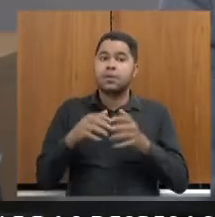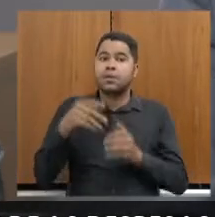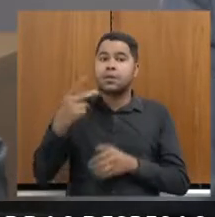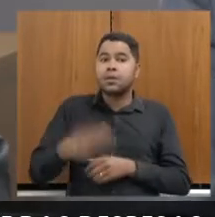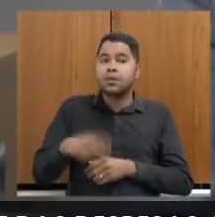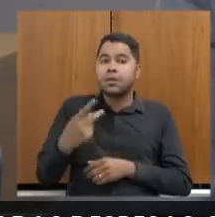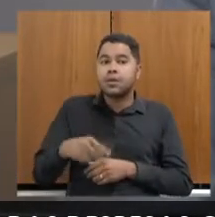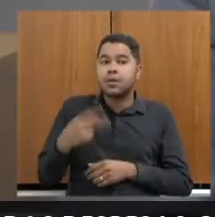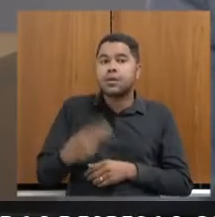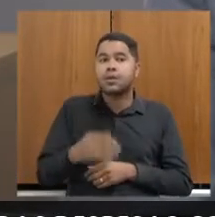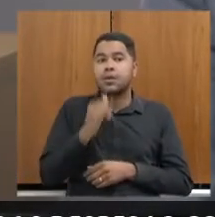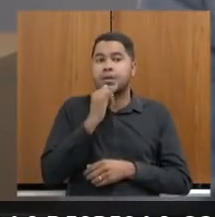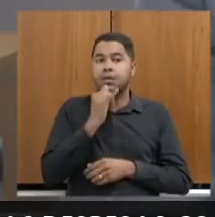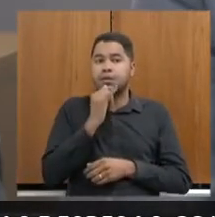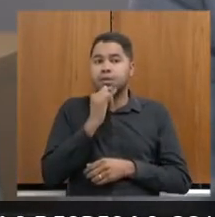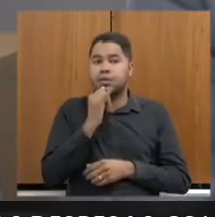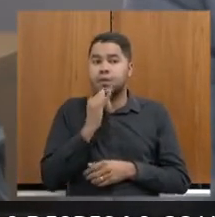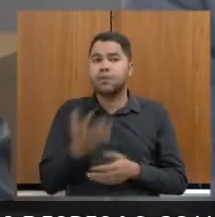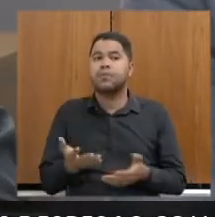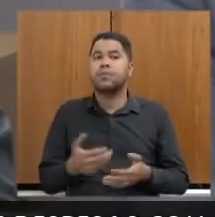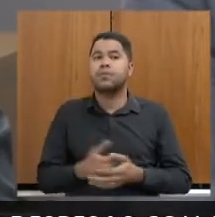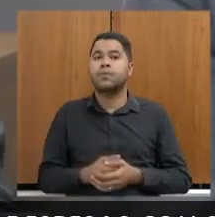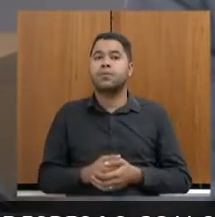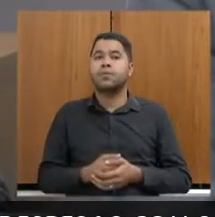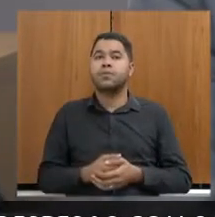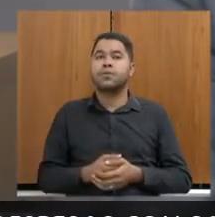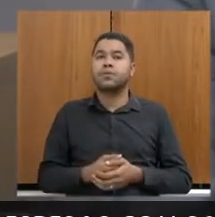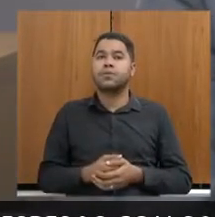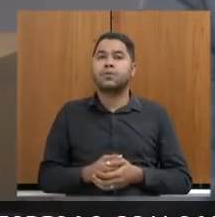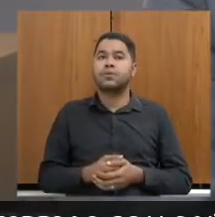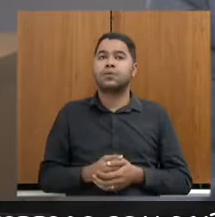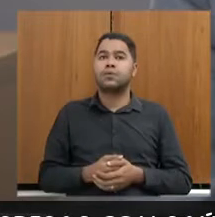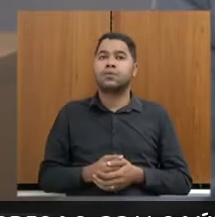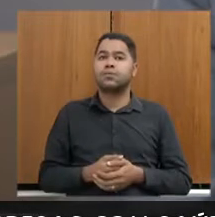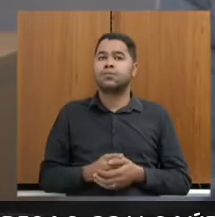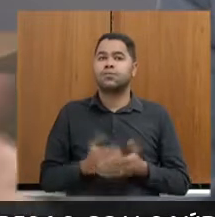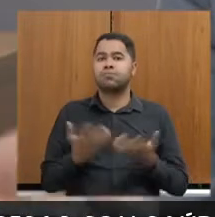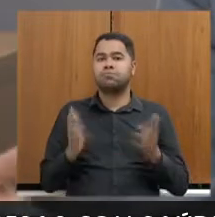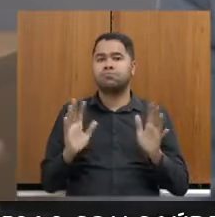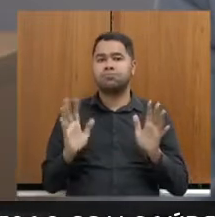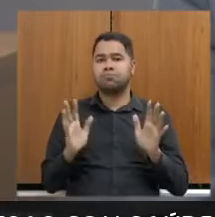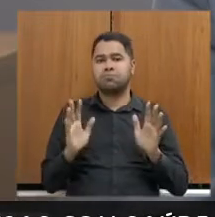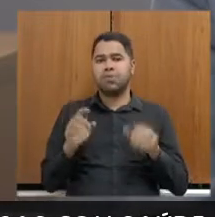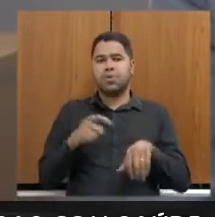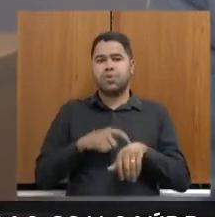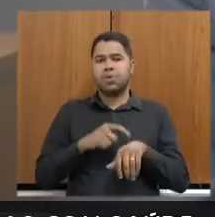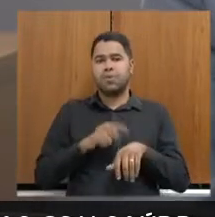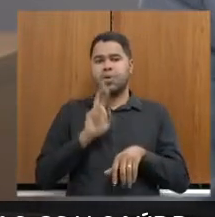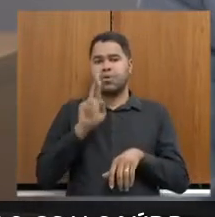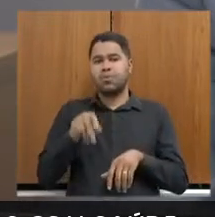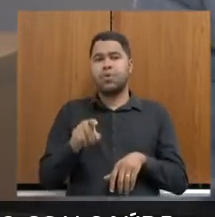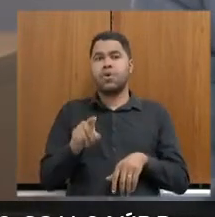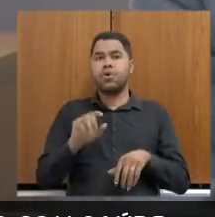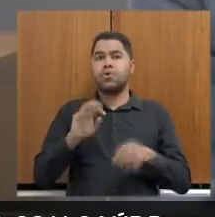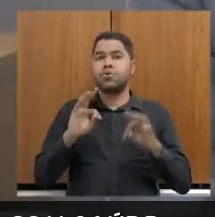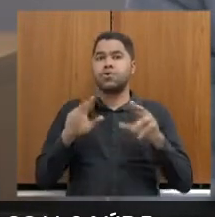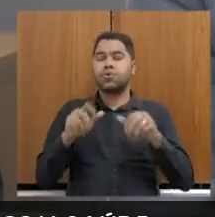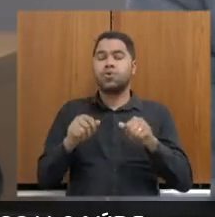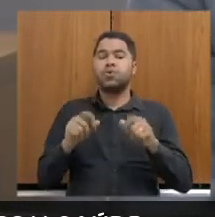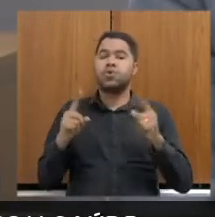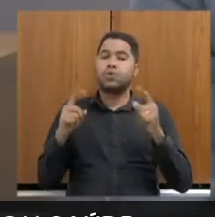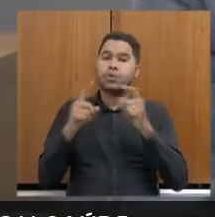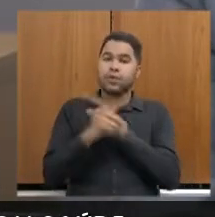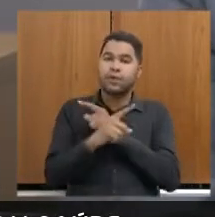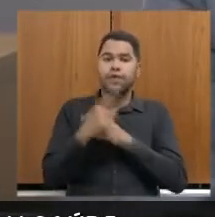Presidente queria abrir mão né do meu tempo de réplica já porque todo toda a dificuldade do corrigir e o